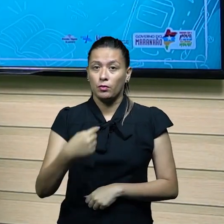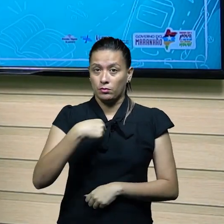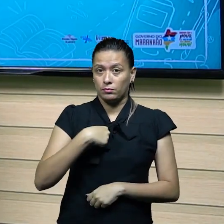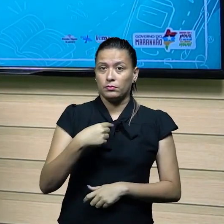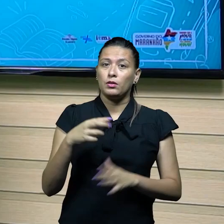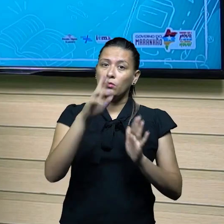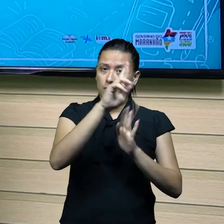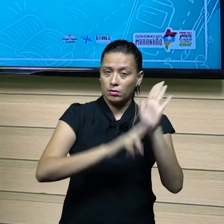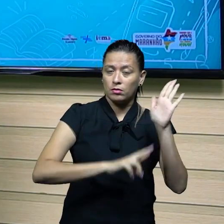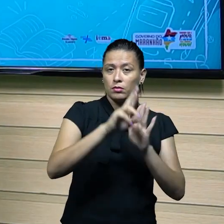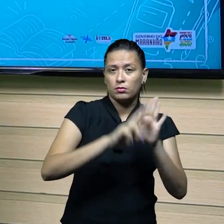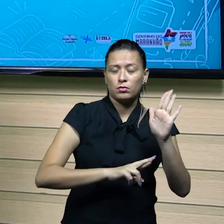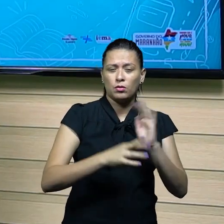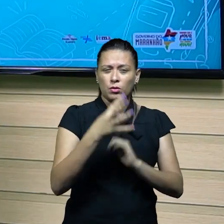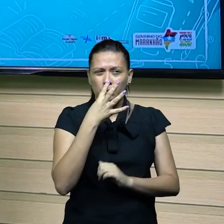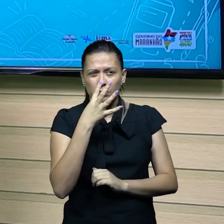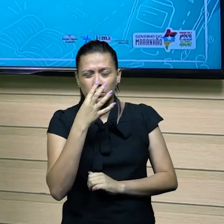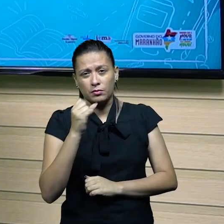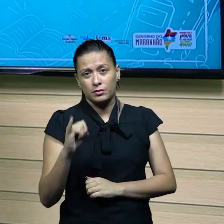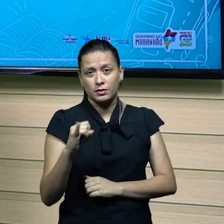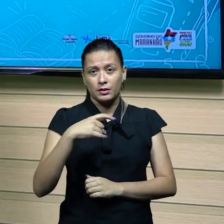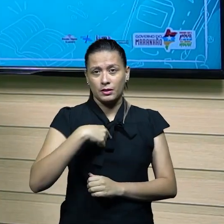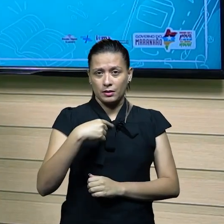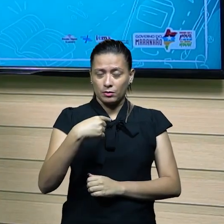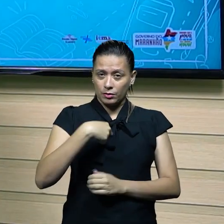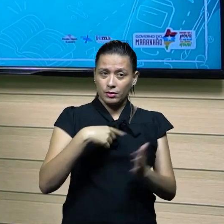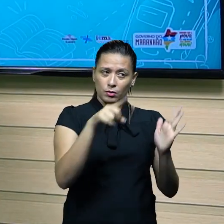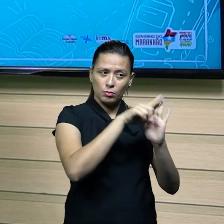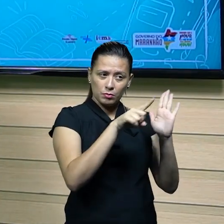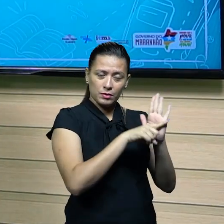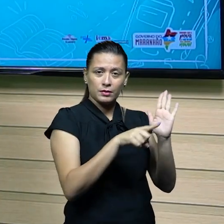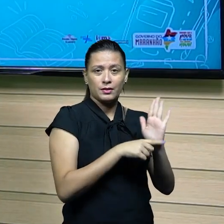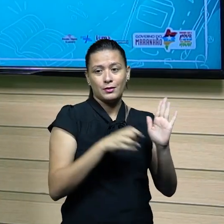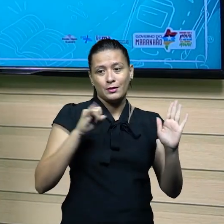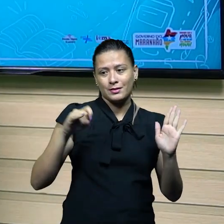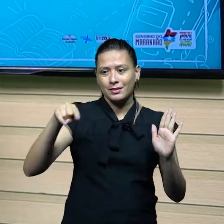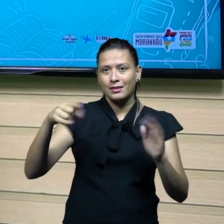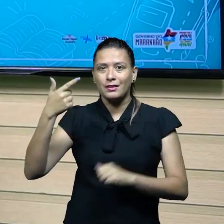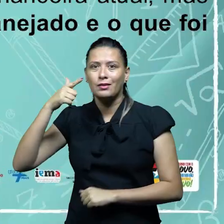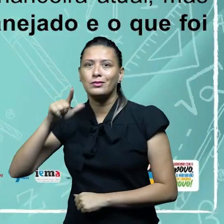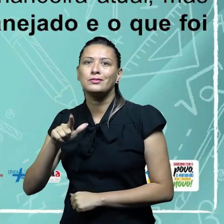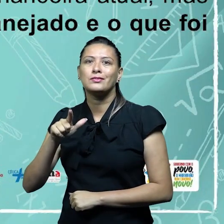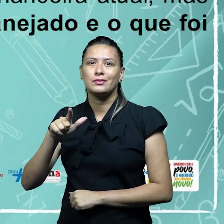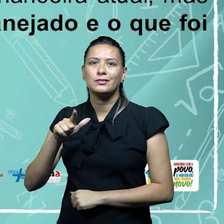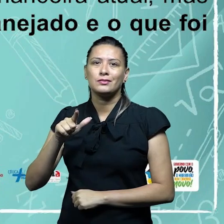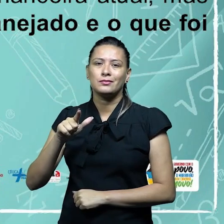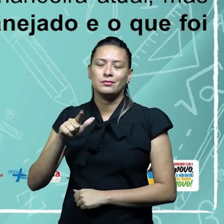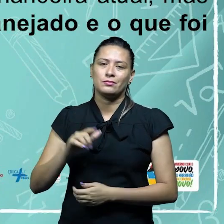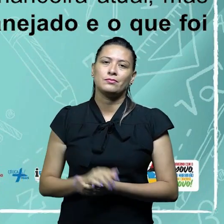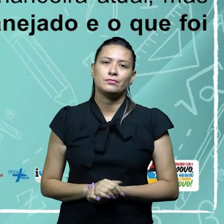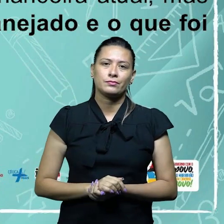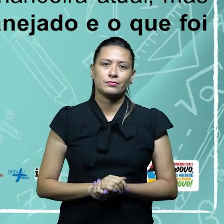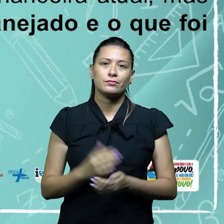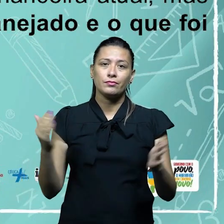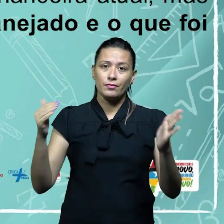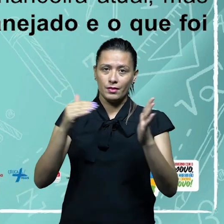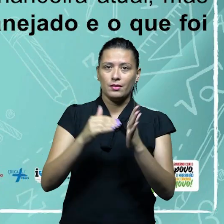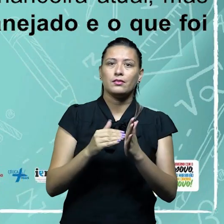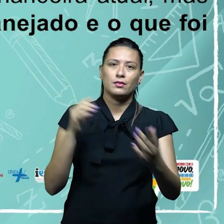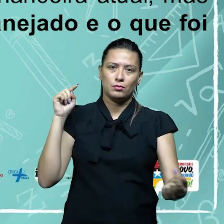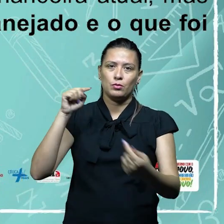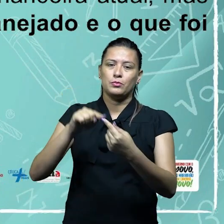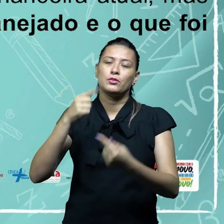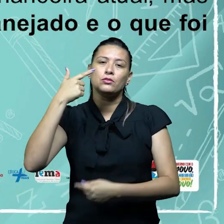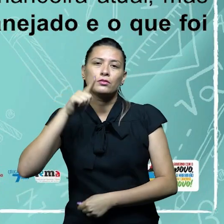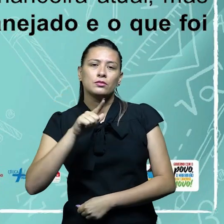sendo executado, está sendo seguido até o ponto, meu objetivo a ser alcançado, ok? Então, ele, além de analisar o momento atual, ele pode